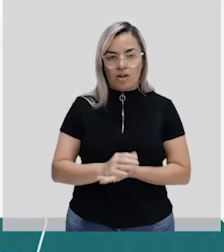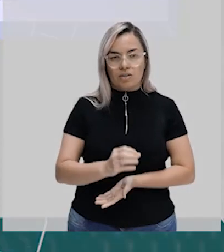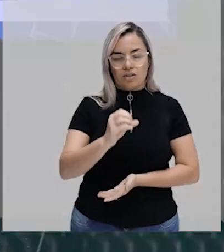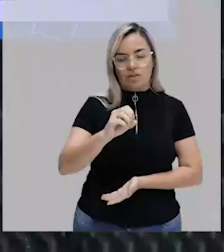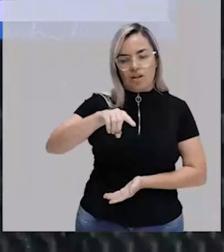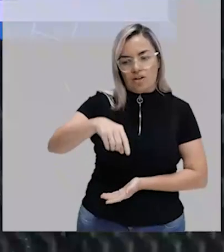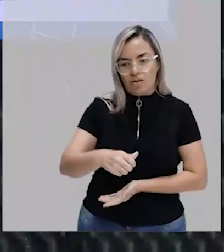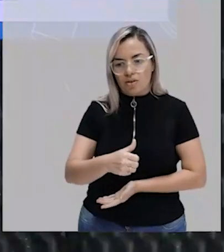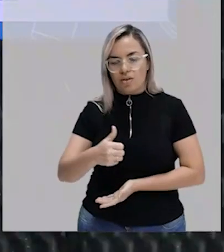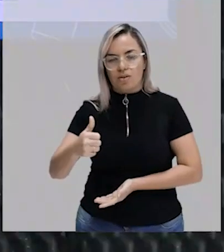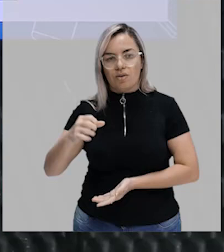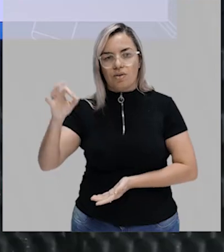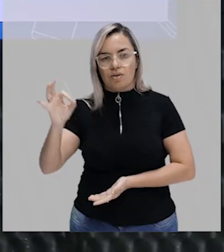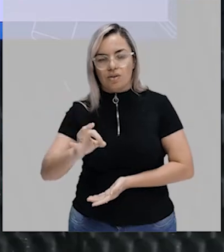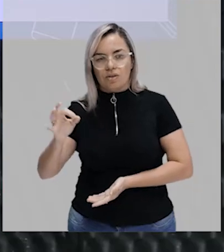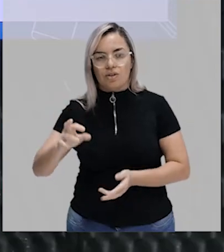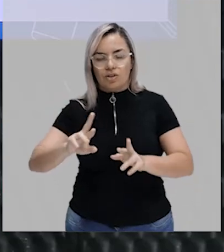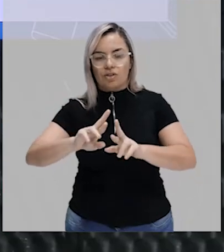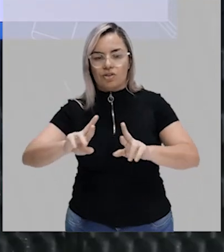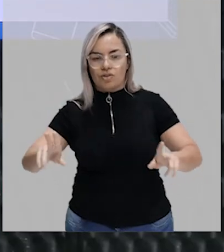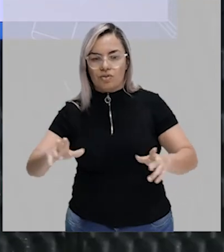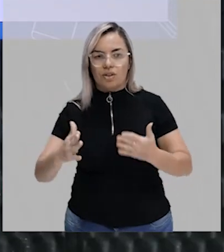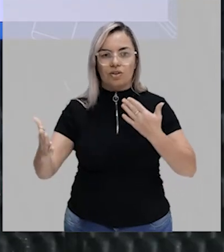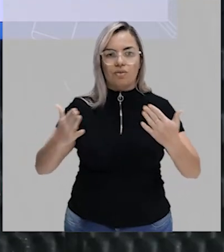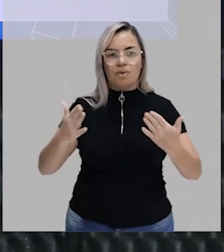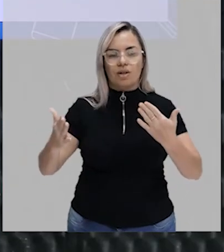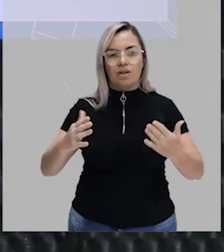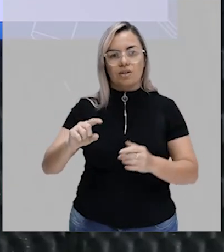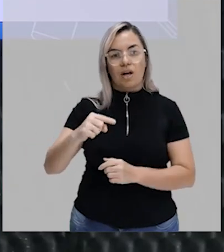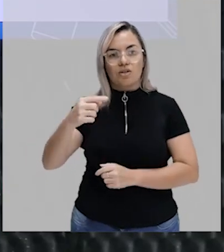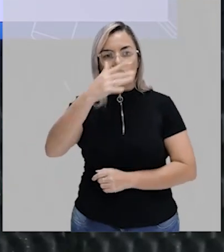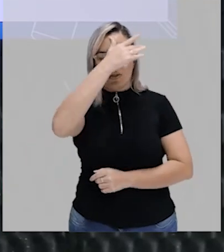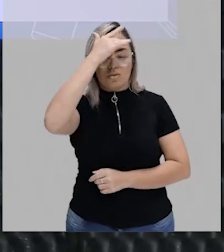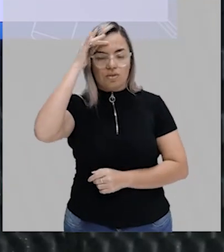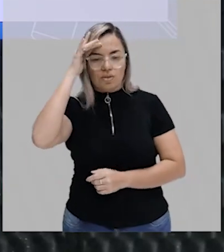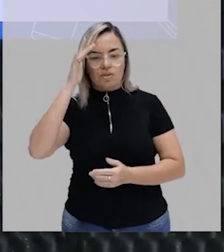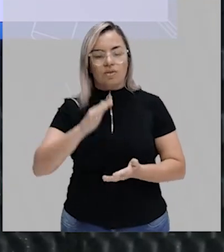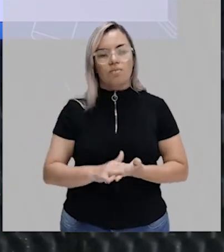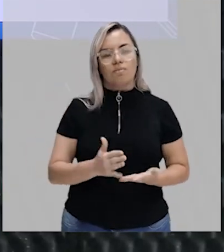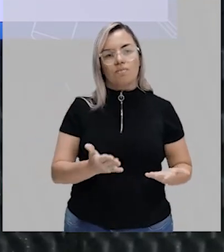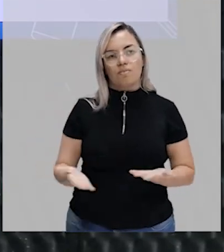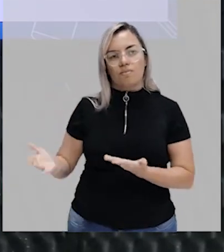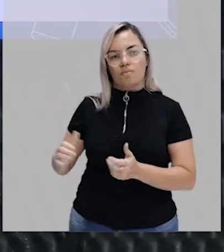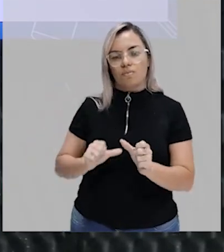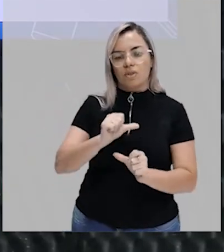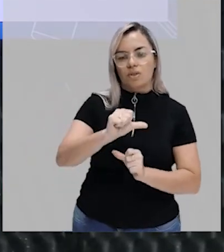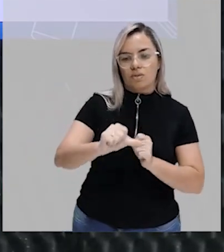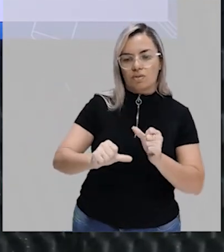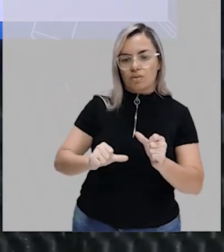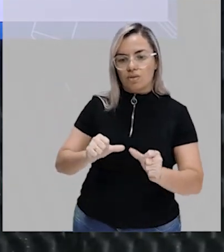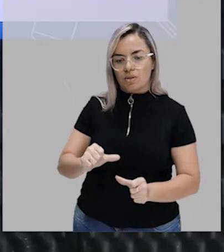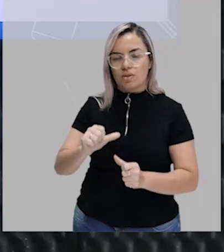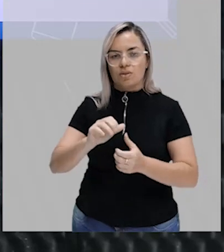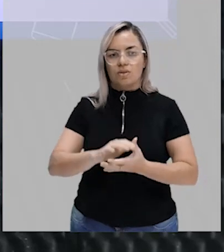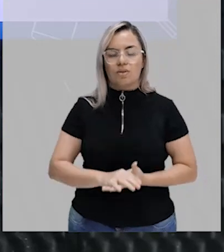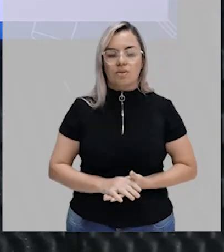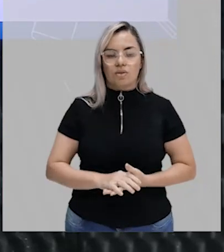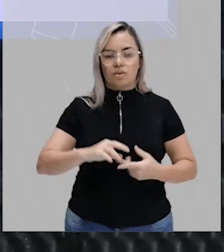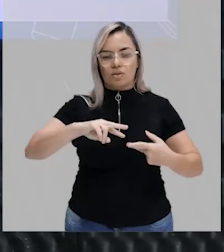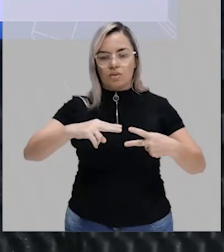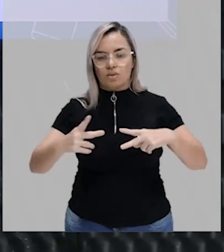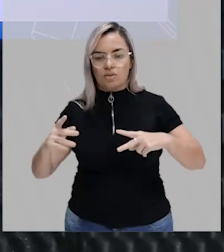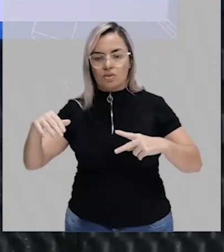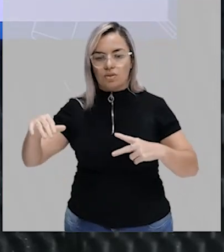diferente dos demais, tá? Então, isso se deve justamente a essas mutações. O conjunto